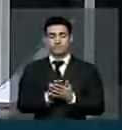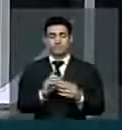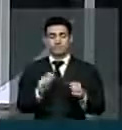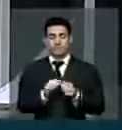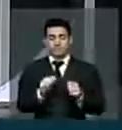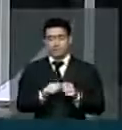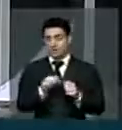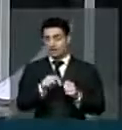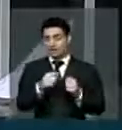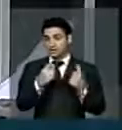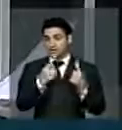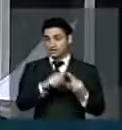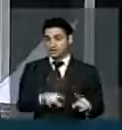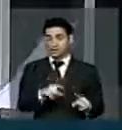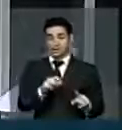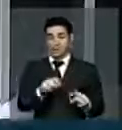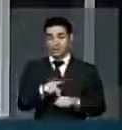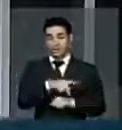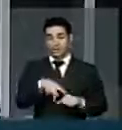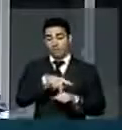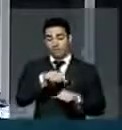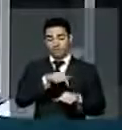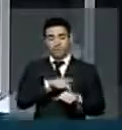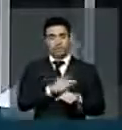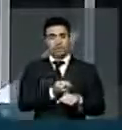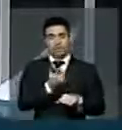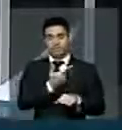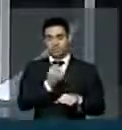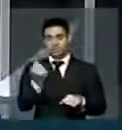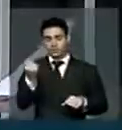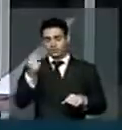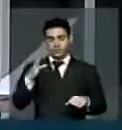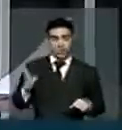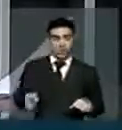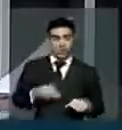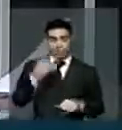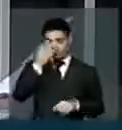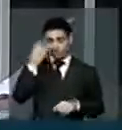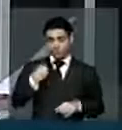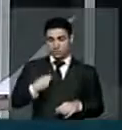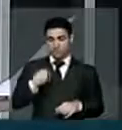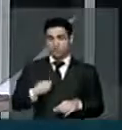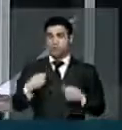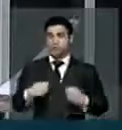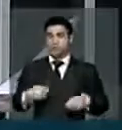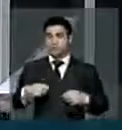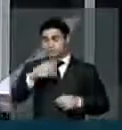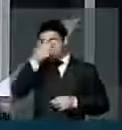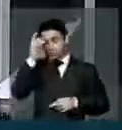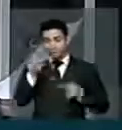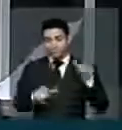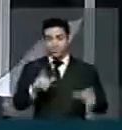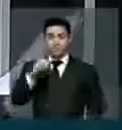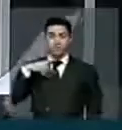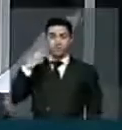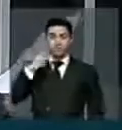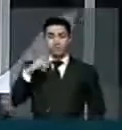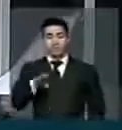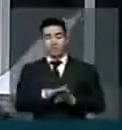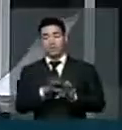este desafio numa nação de quase 200 milhões de habitantes requer que os agentes políticos e a